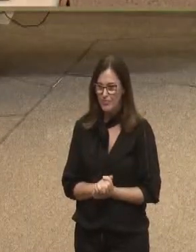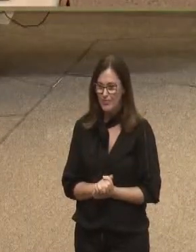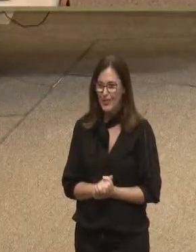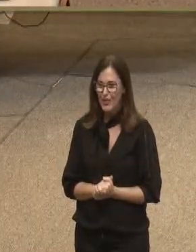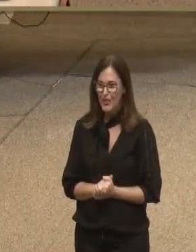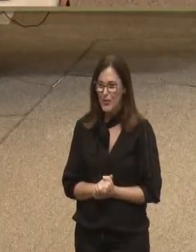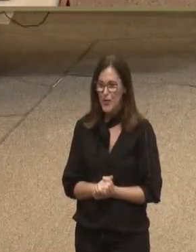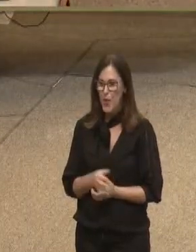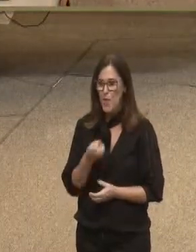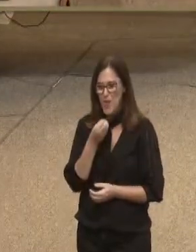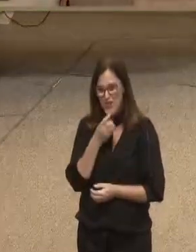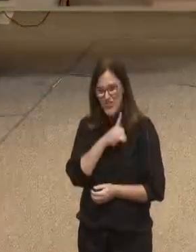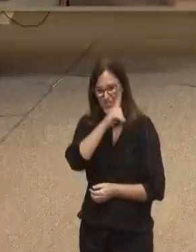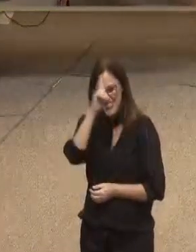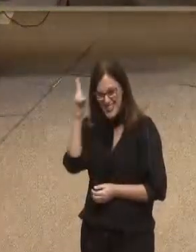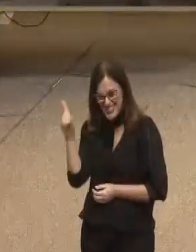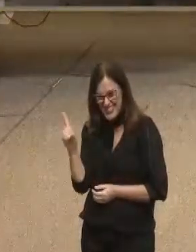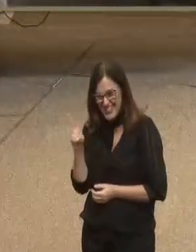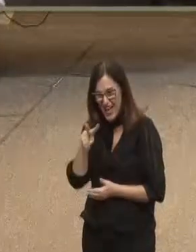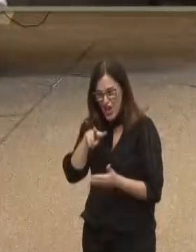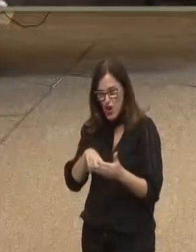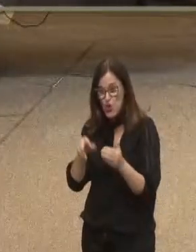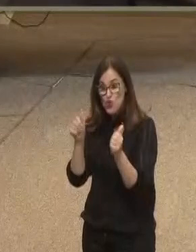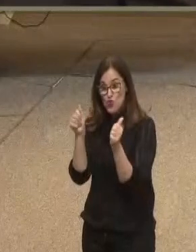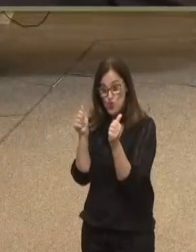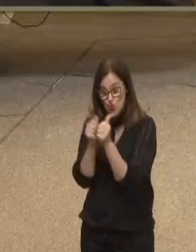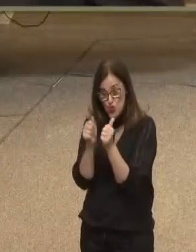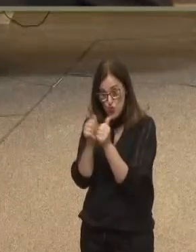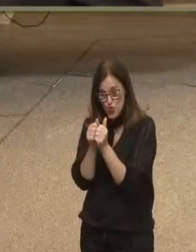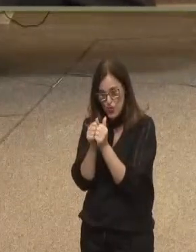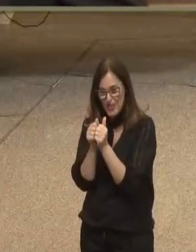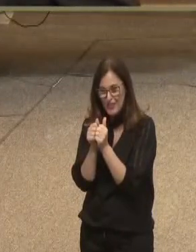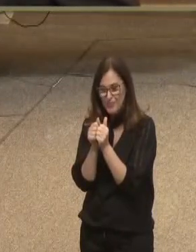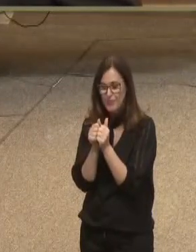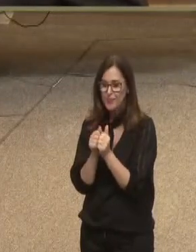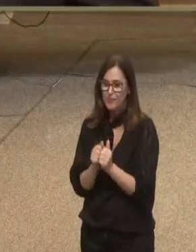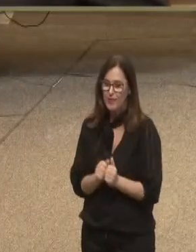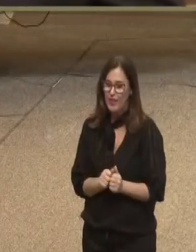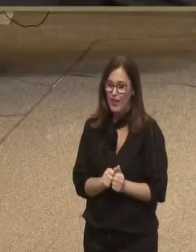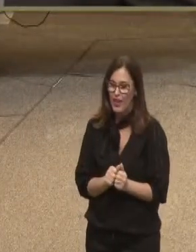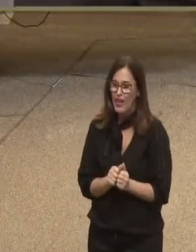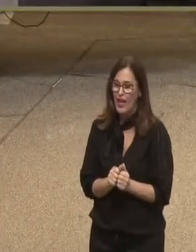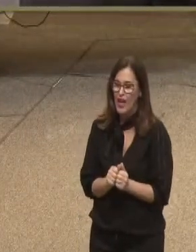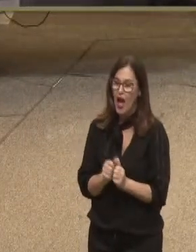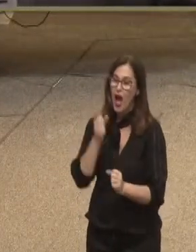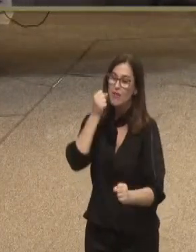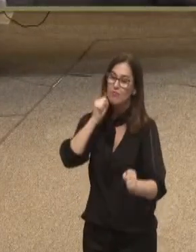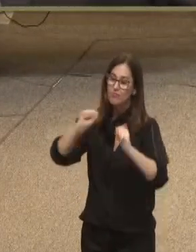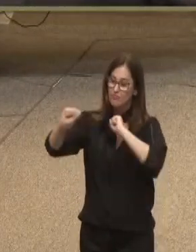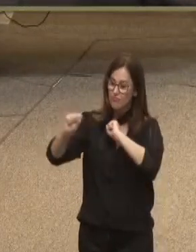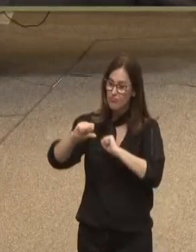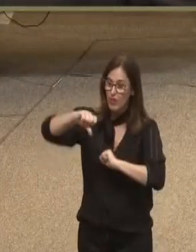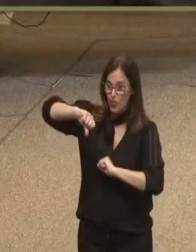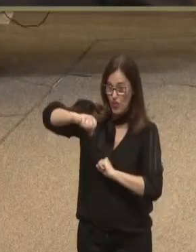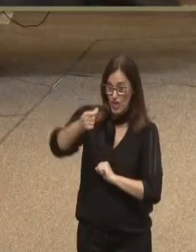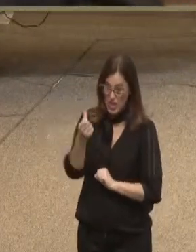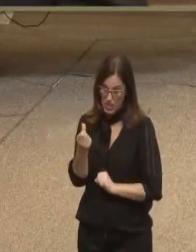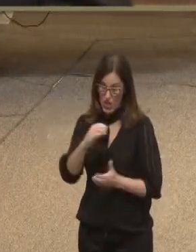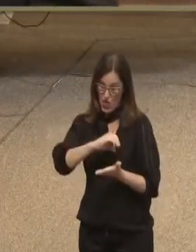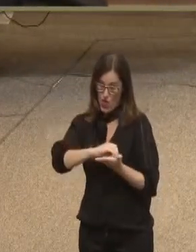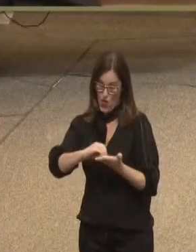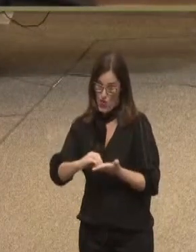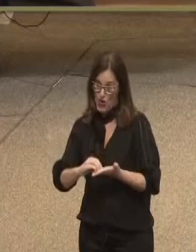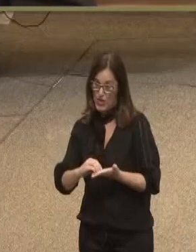Bom dia, igreja. Façamos em uníssono a leitura bíblica que se encontra no Salmo 96,